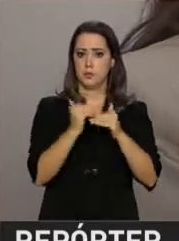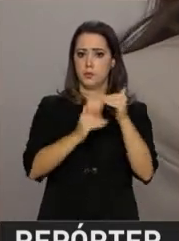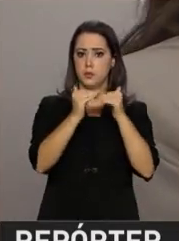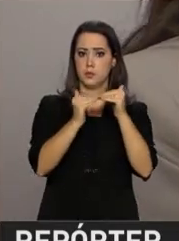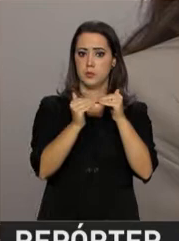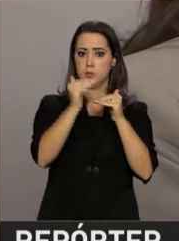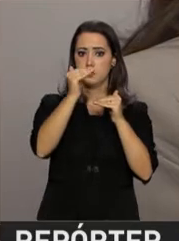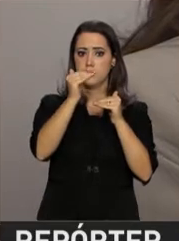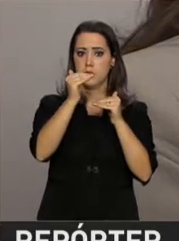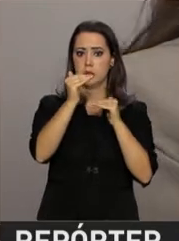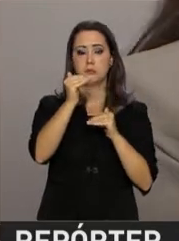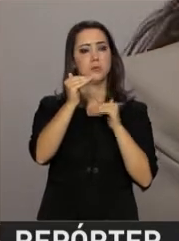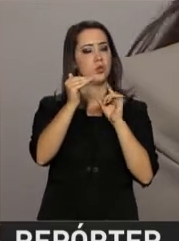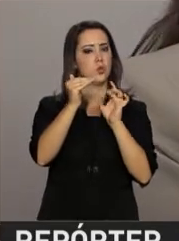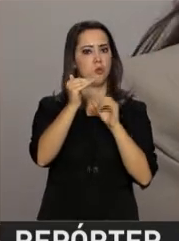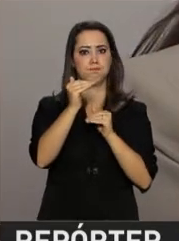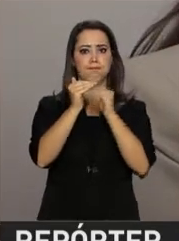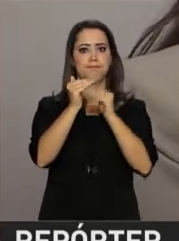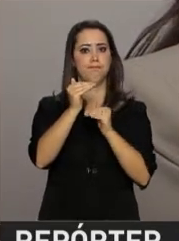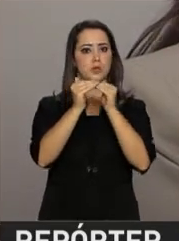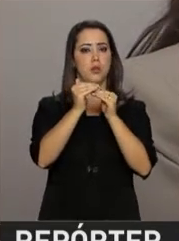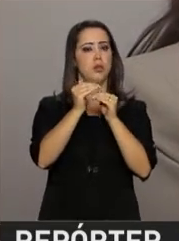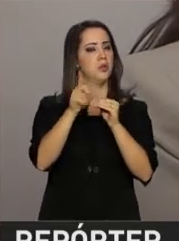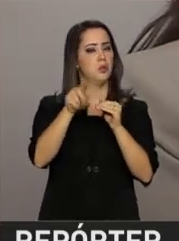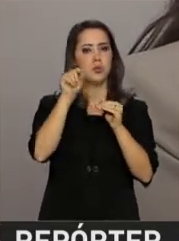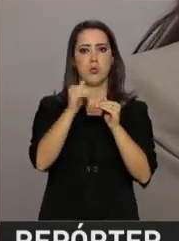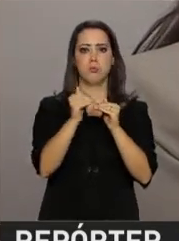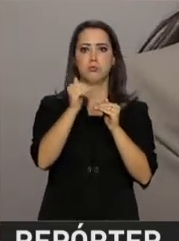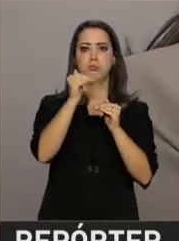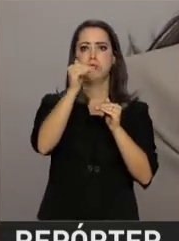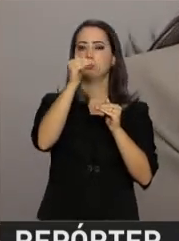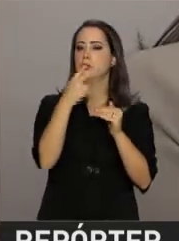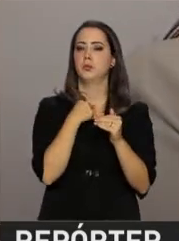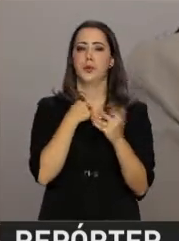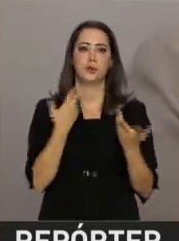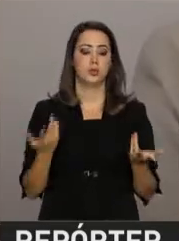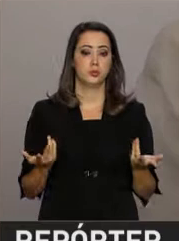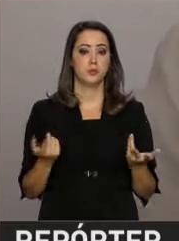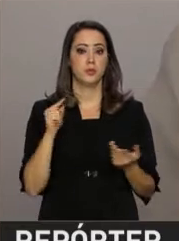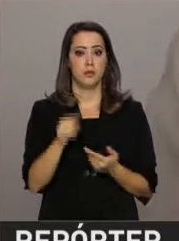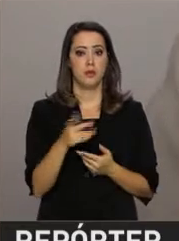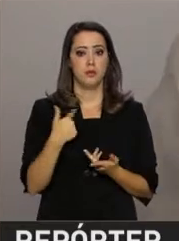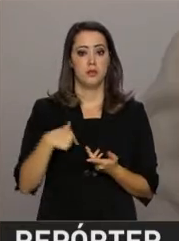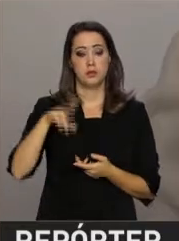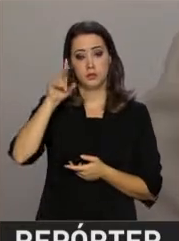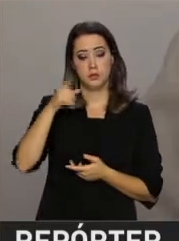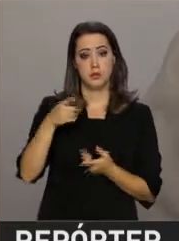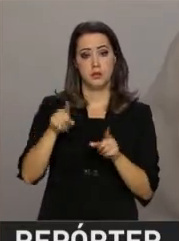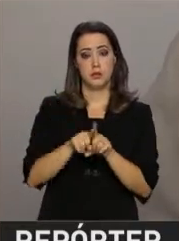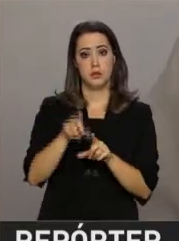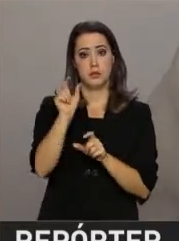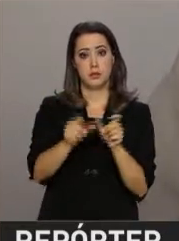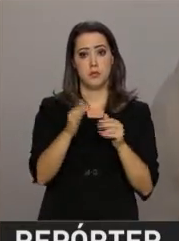ponto presidente mas elas não tinham a escolha de seguir carreira elas eram tutelados em nome da